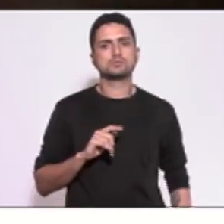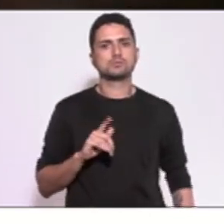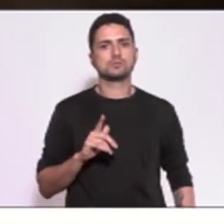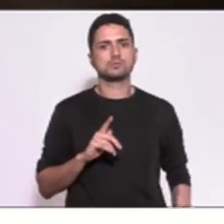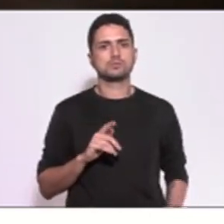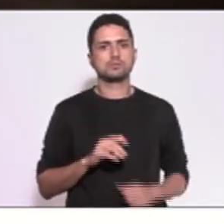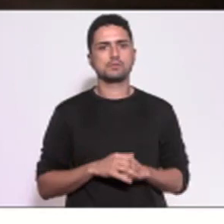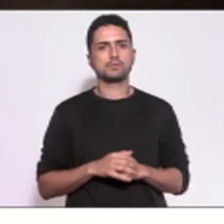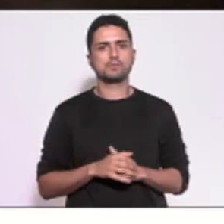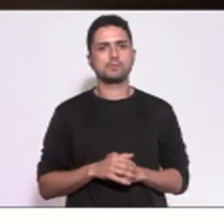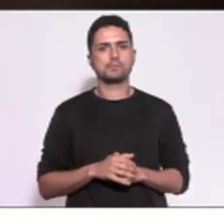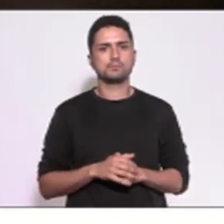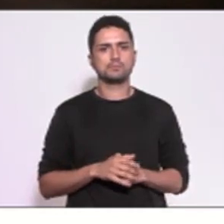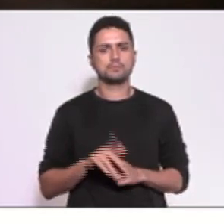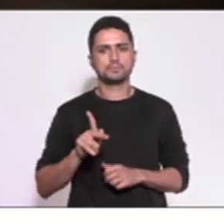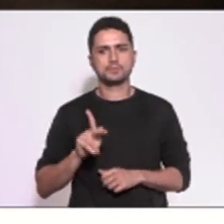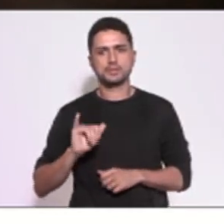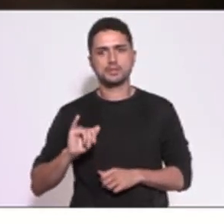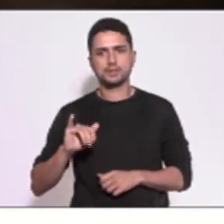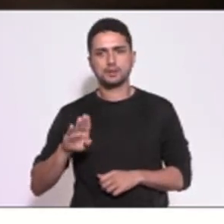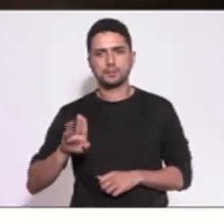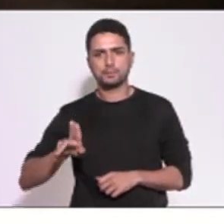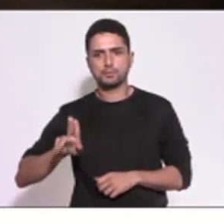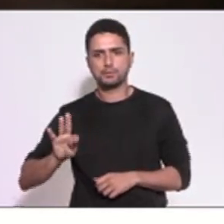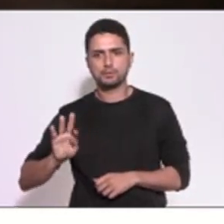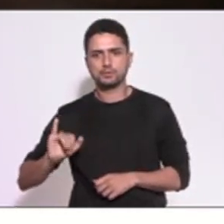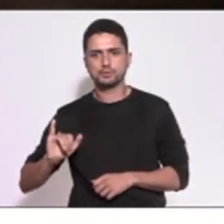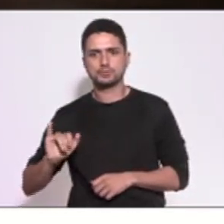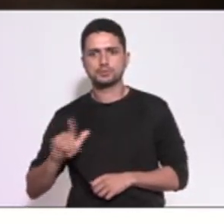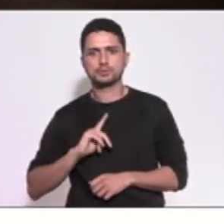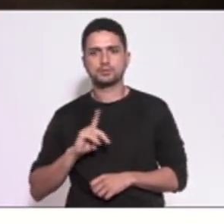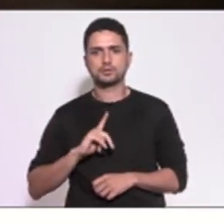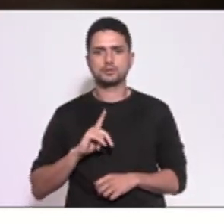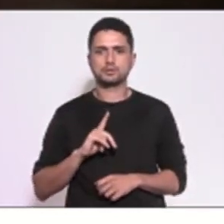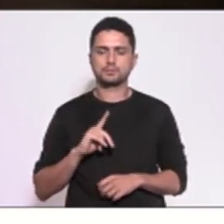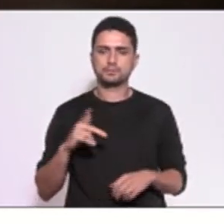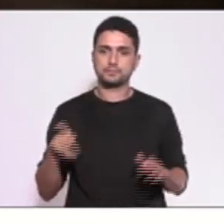visitar, inclusive um kibbutz fundamentalmente de brasileiros.